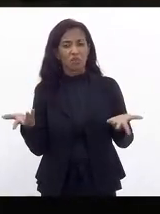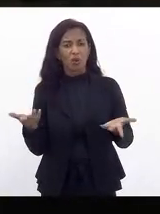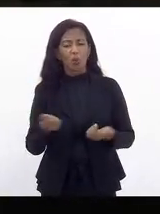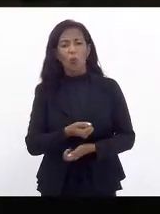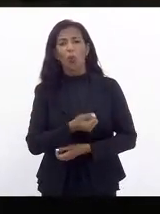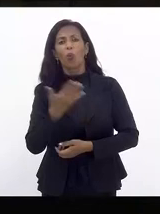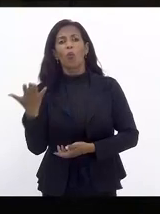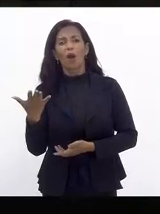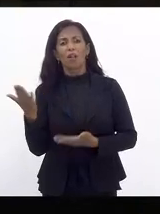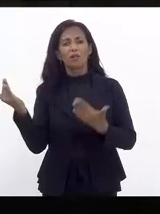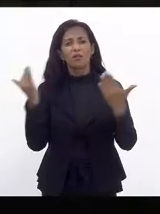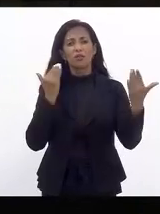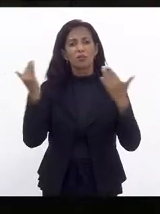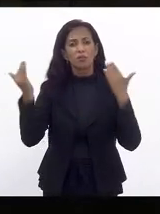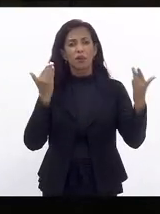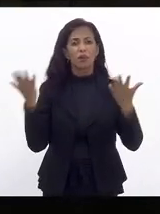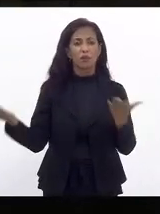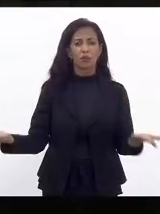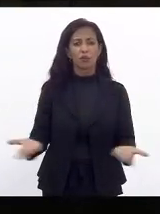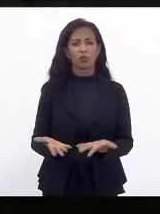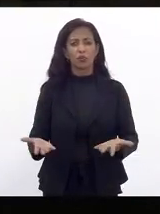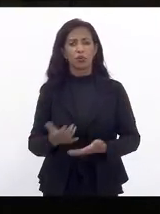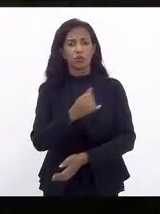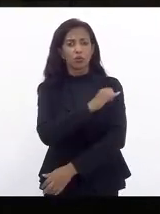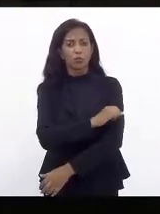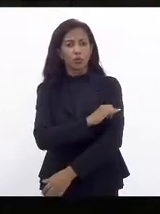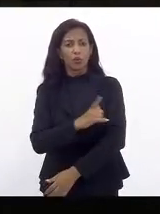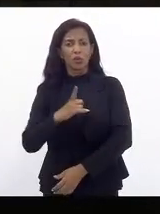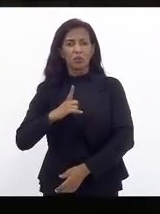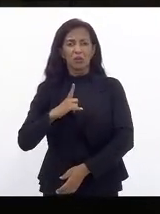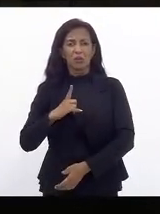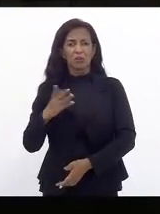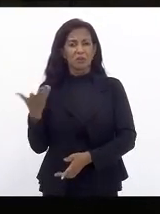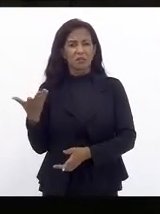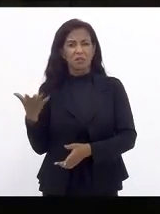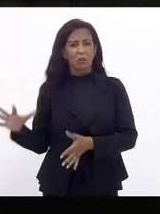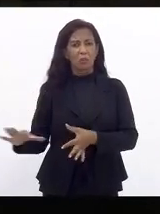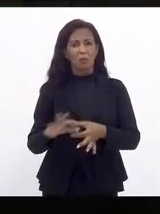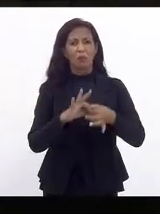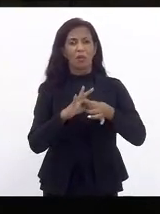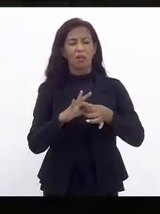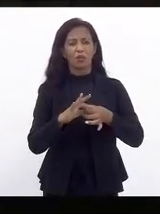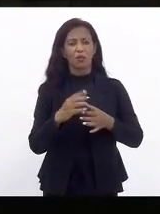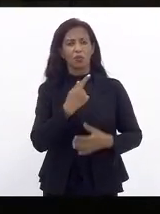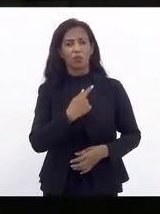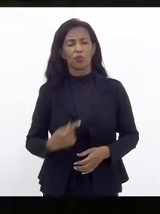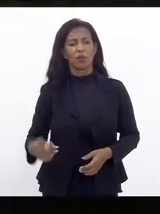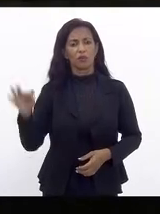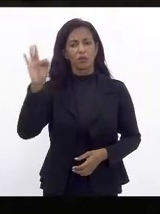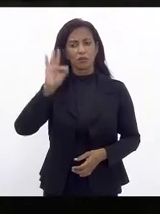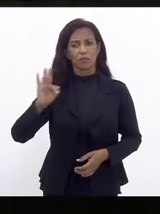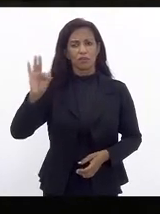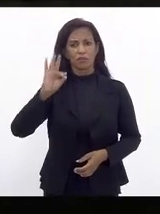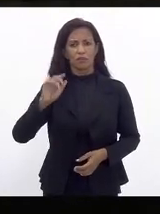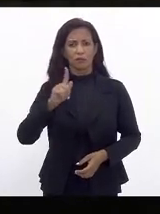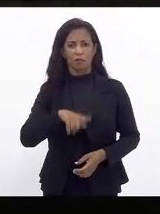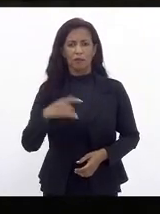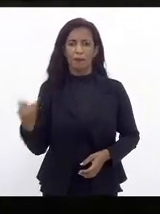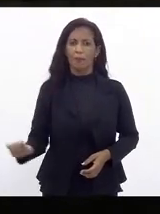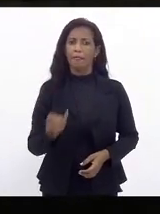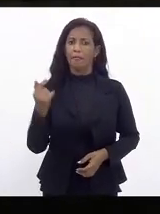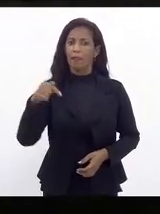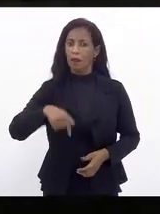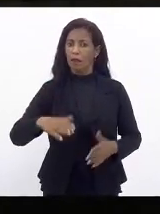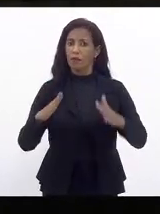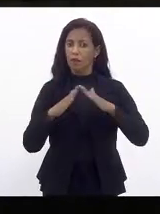quais são os parâmetros hoje para o Rio de Janeiro ser tão refém do governo federal. É importante que essa